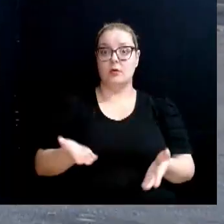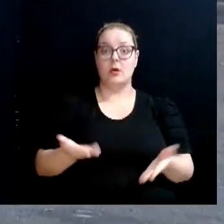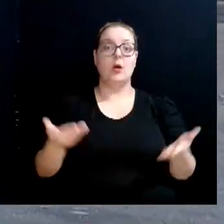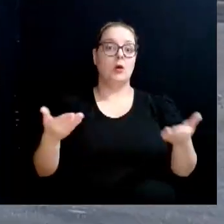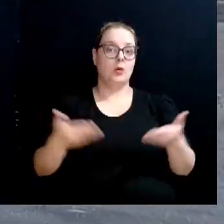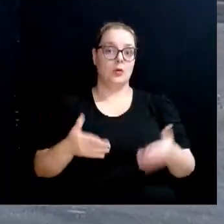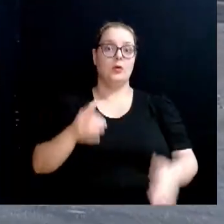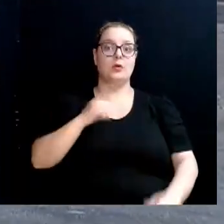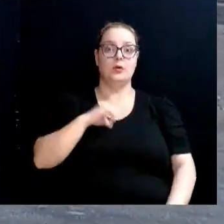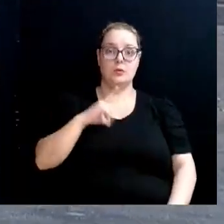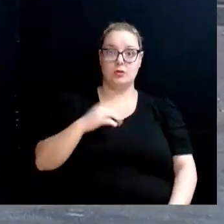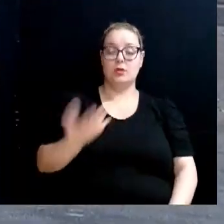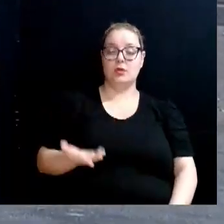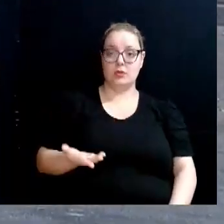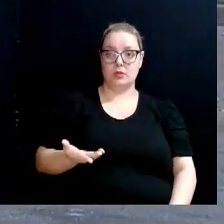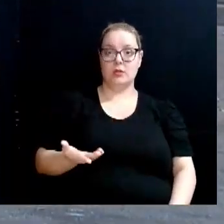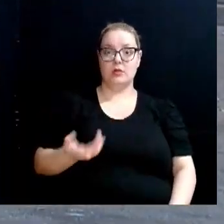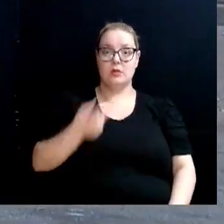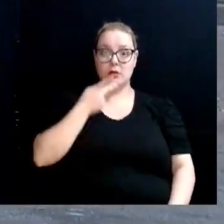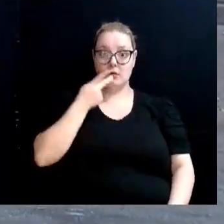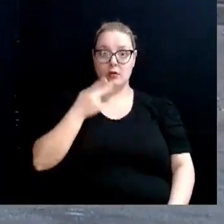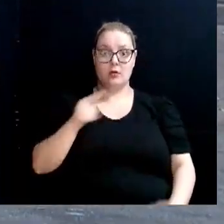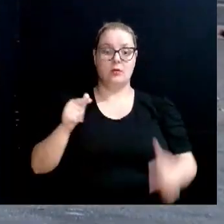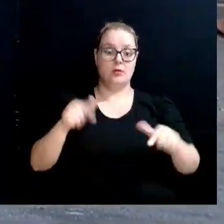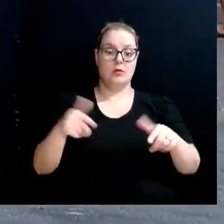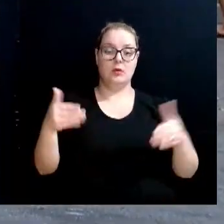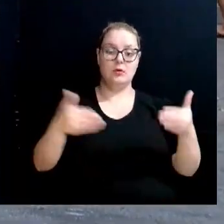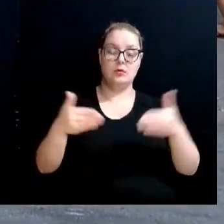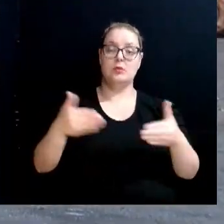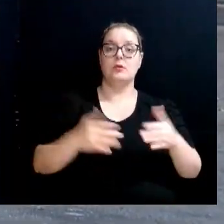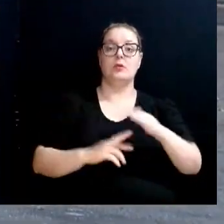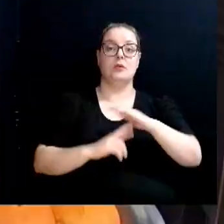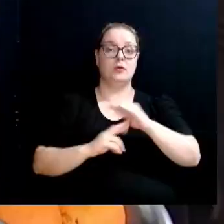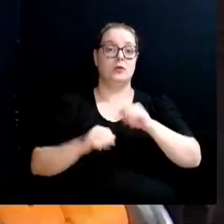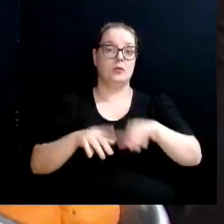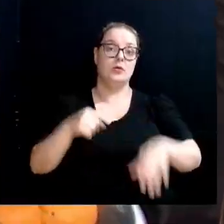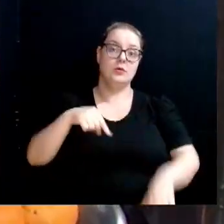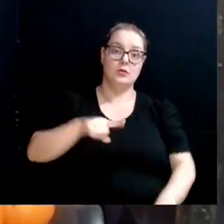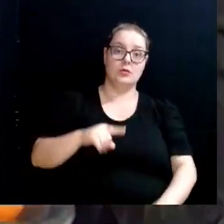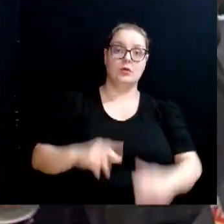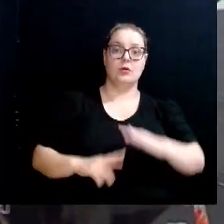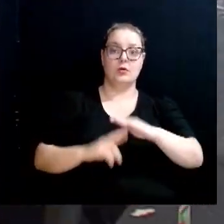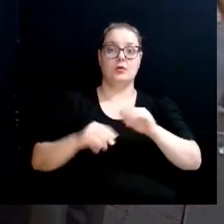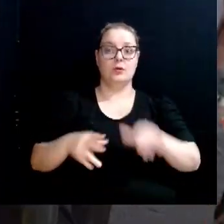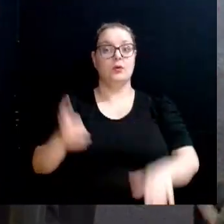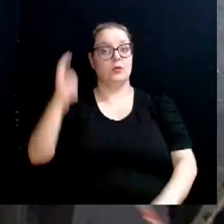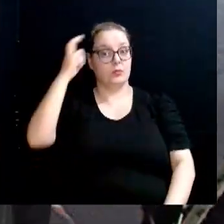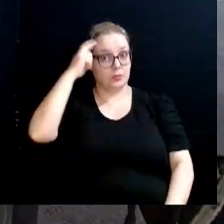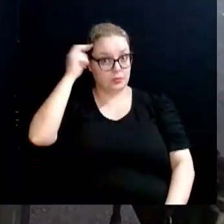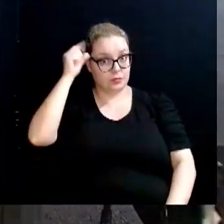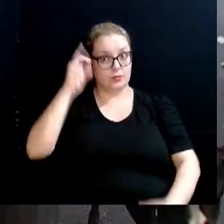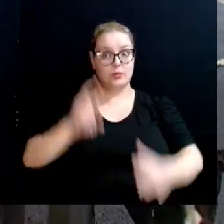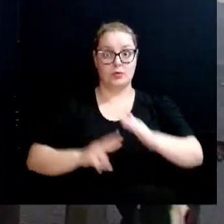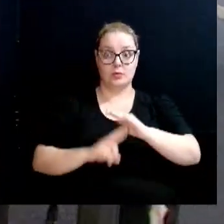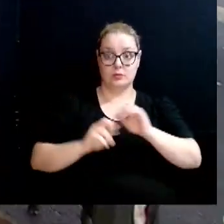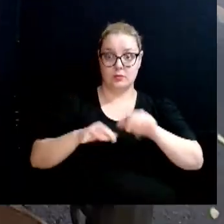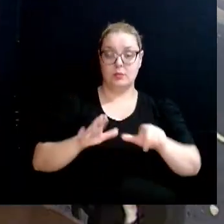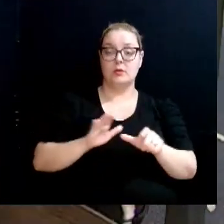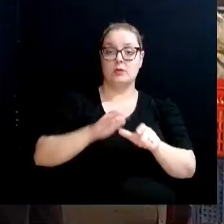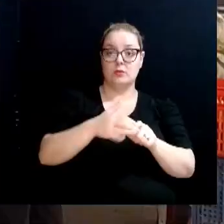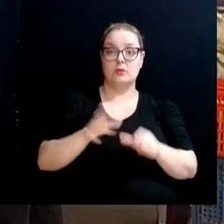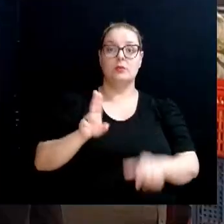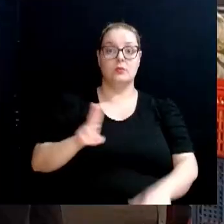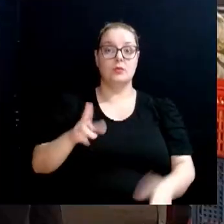chamado esse espaço de frequentar a feira e de ir para a feira de cultura de feira. Então é uma terminologia que a gente está usando agora